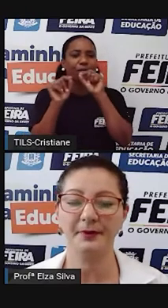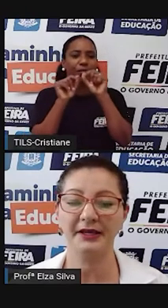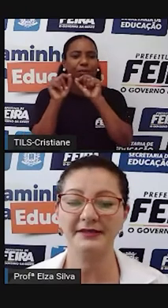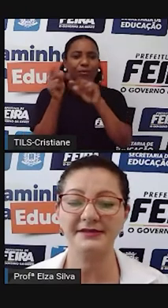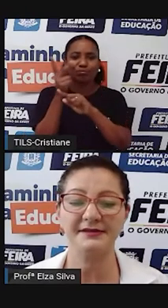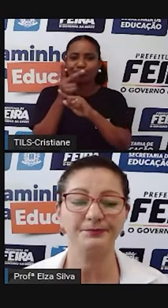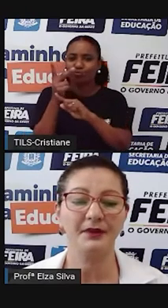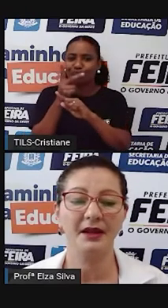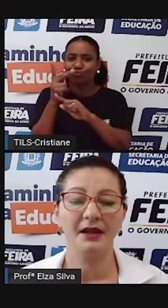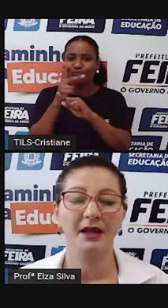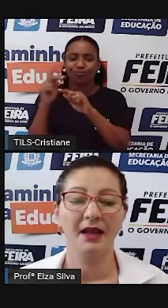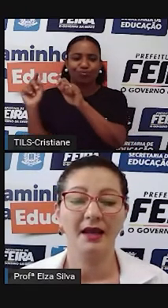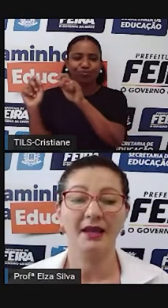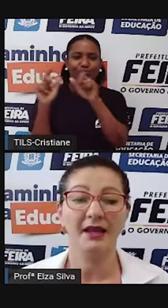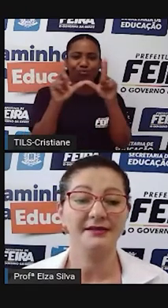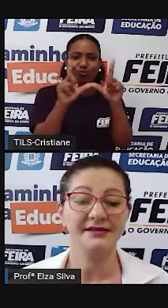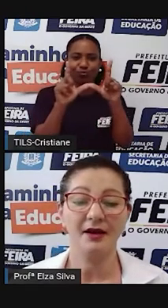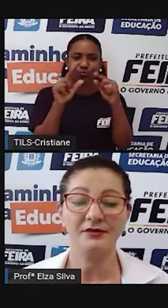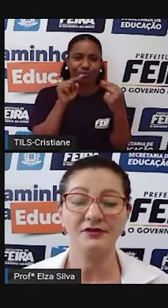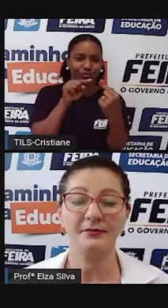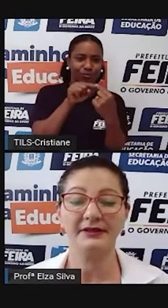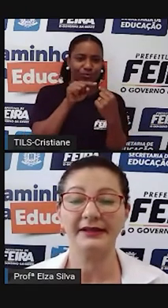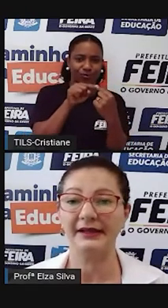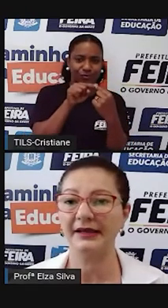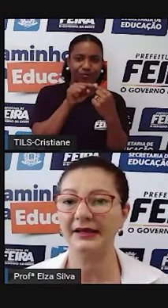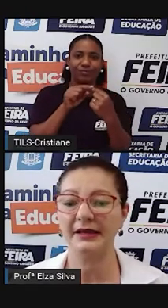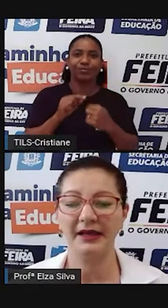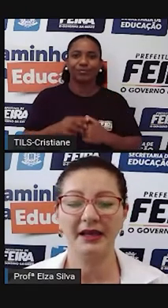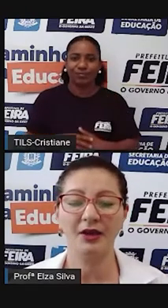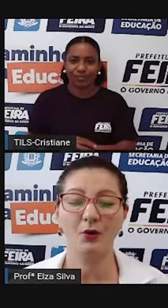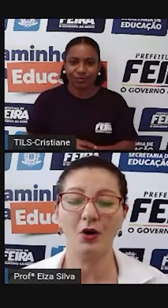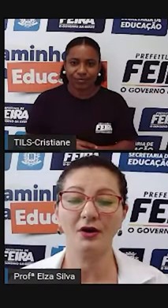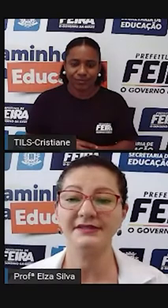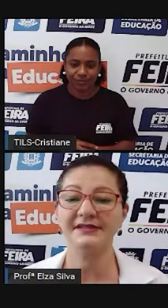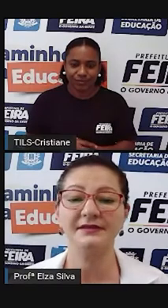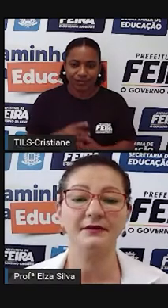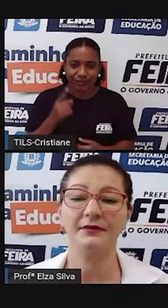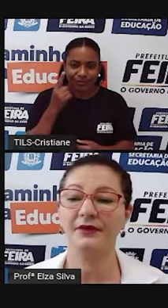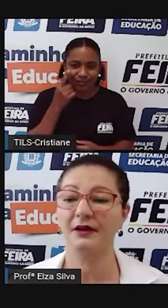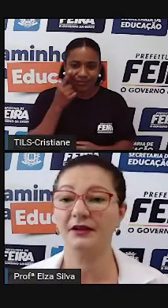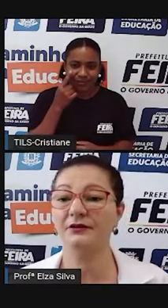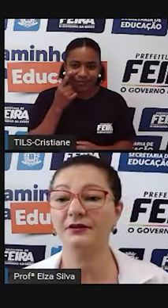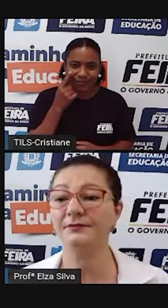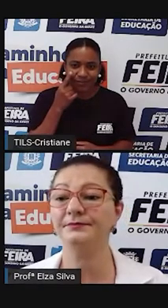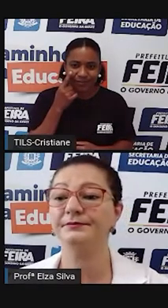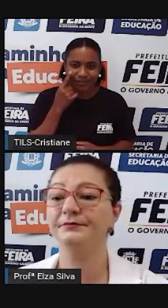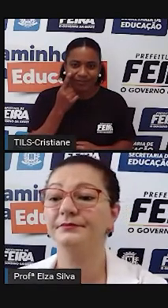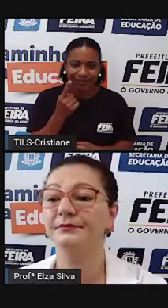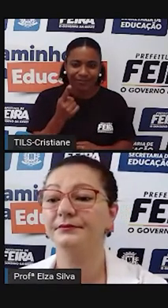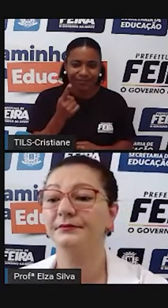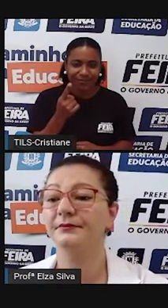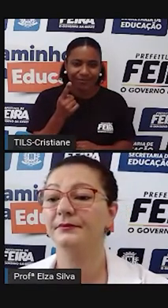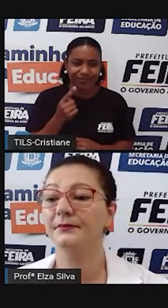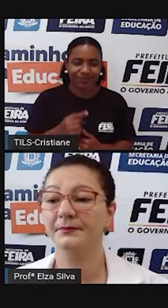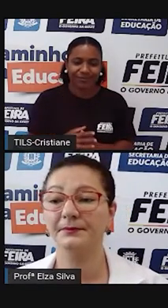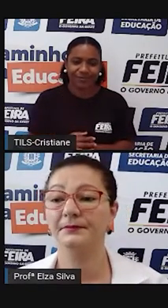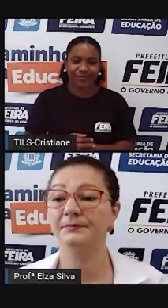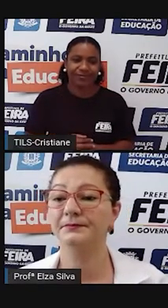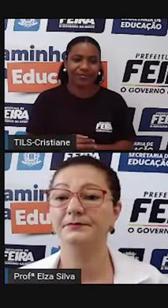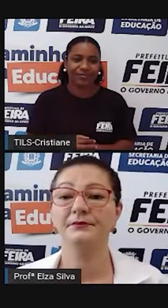moment, please. He is Nelson Mandela. He was the leader.